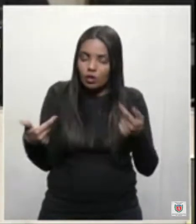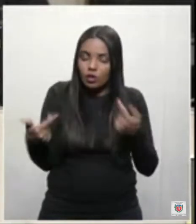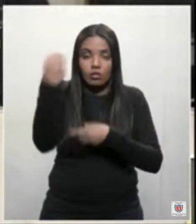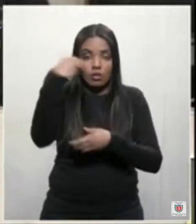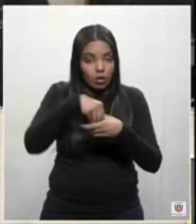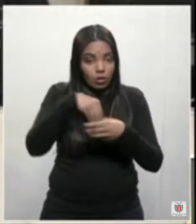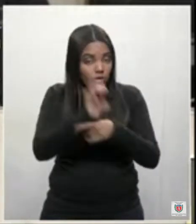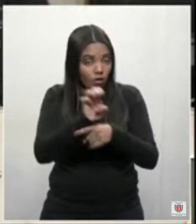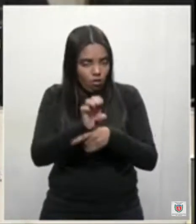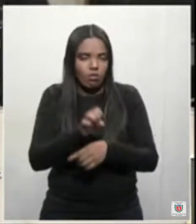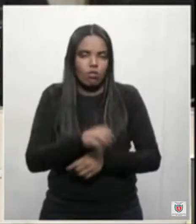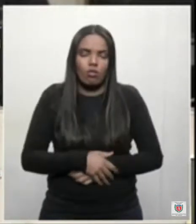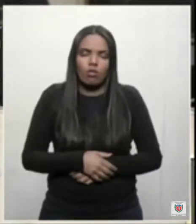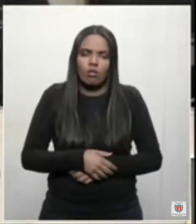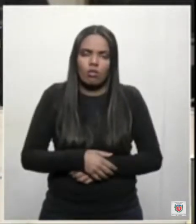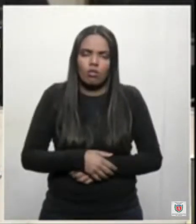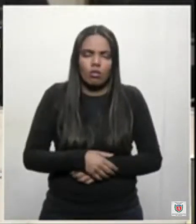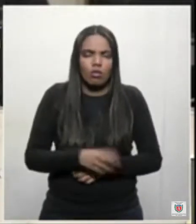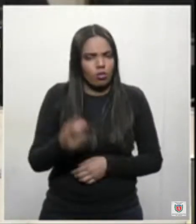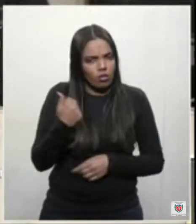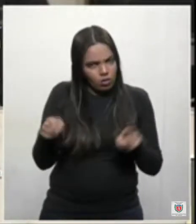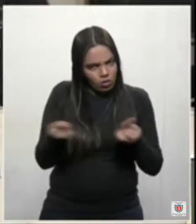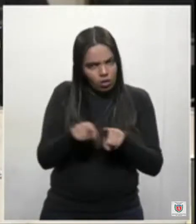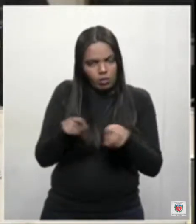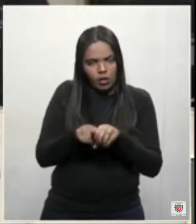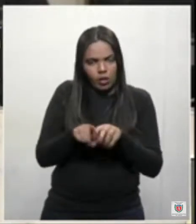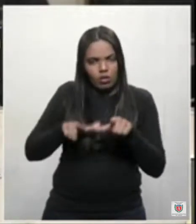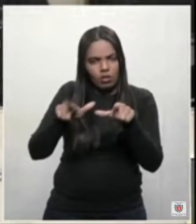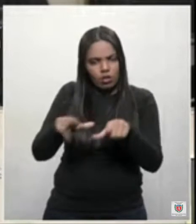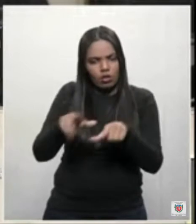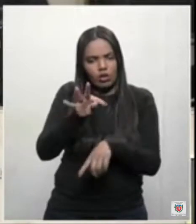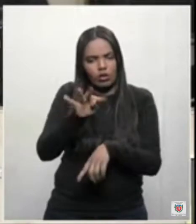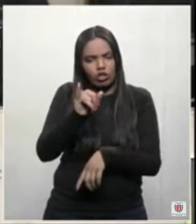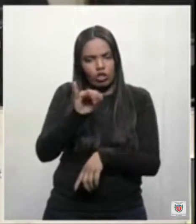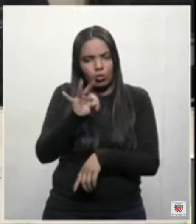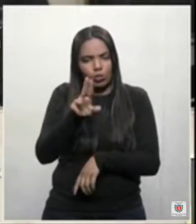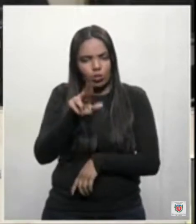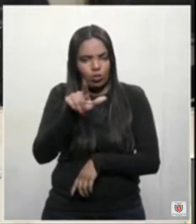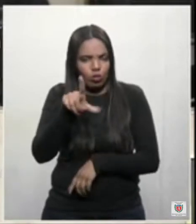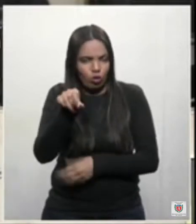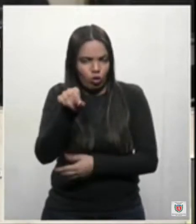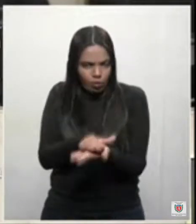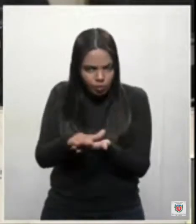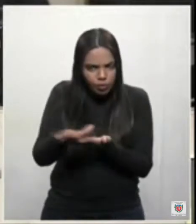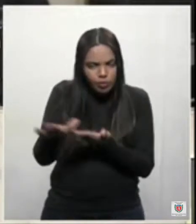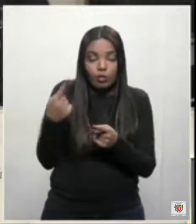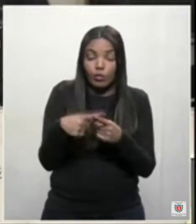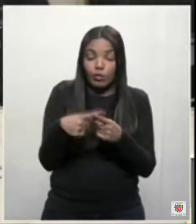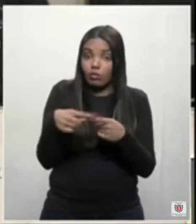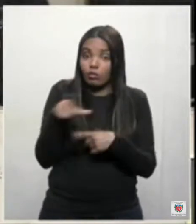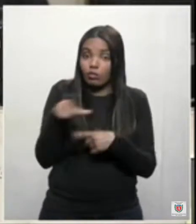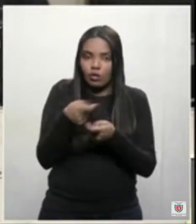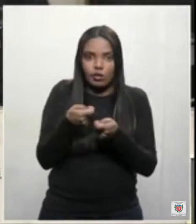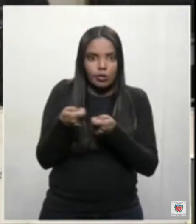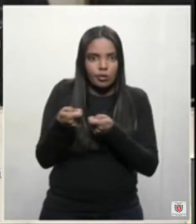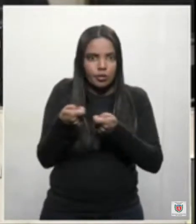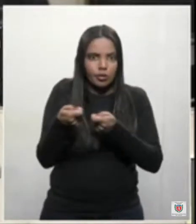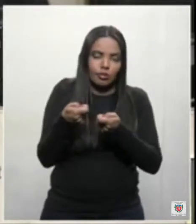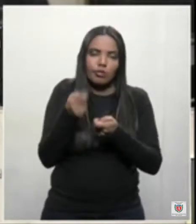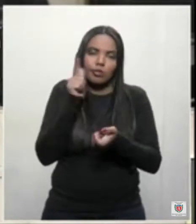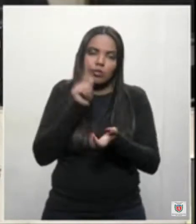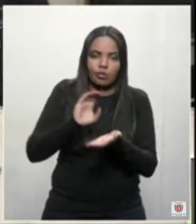estados enquanto ente e também da emissão de títulos, né? Porque havia inicialmente um aperto de crédito muito grande. Os